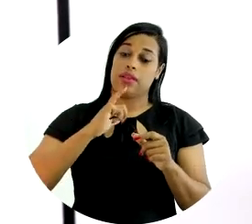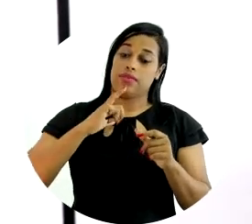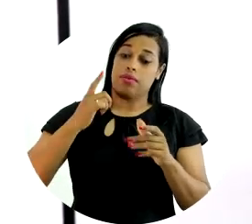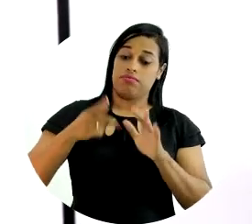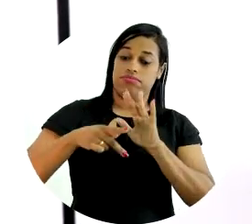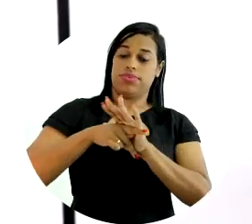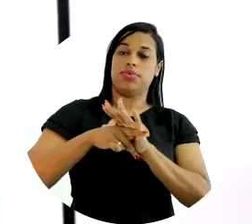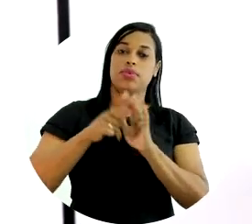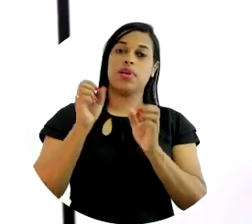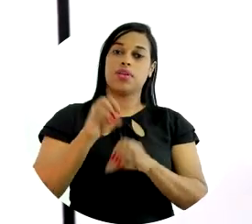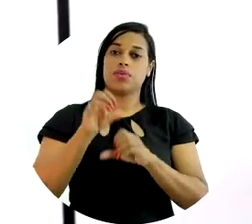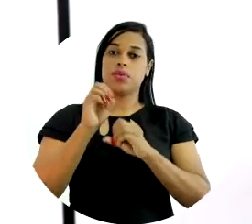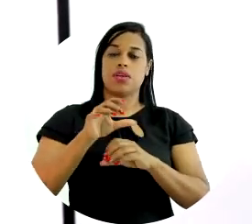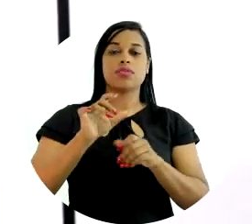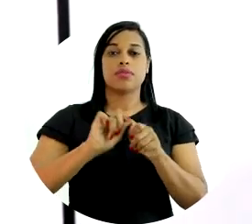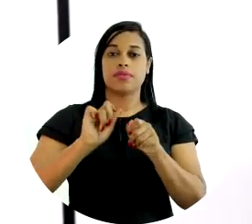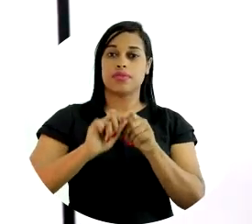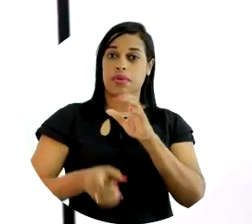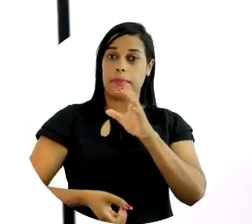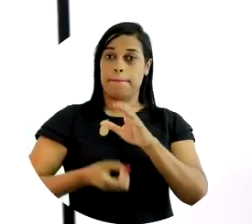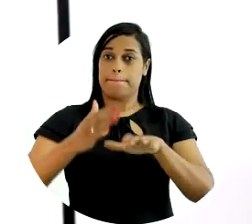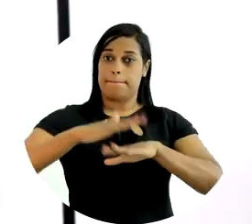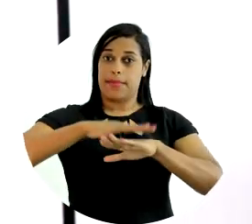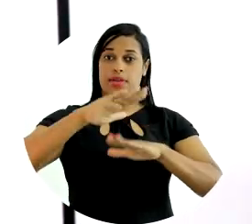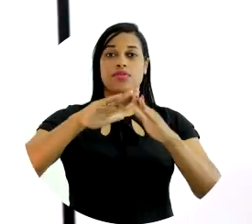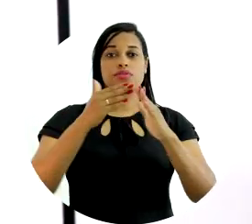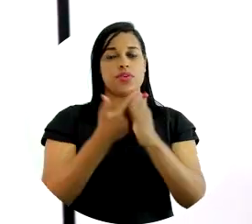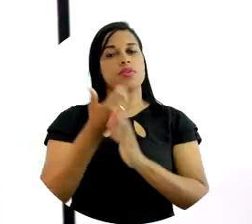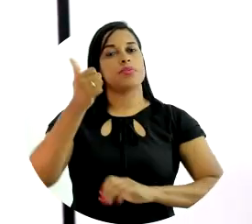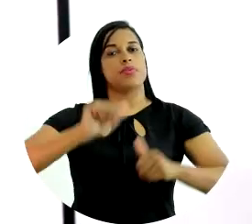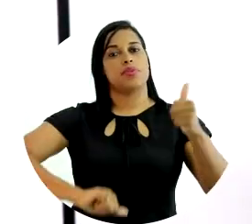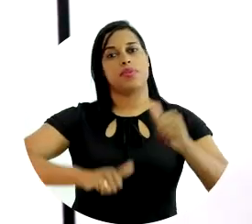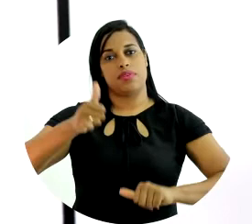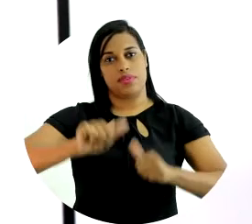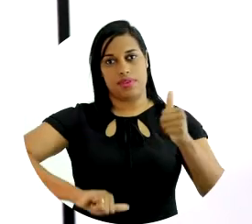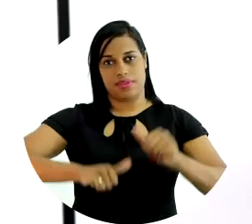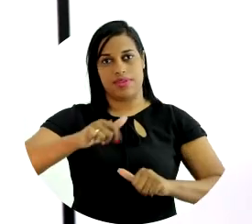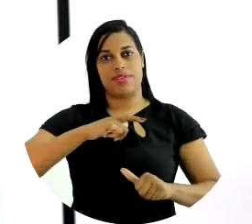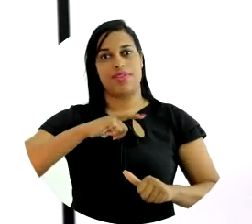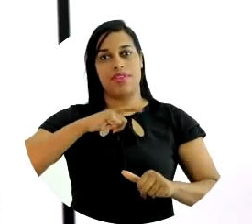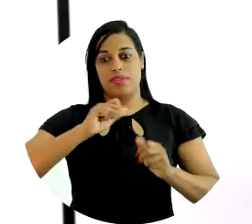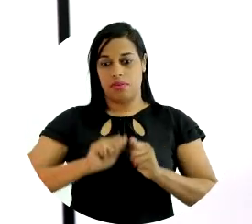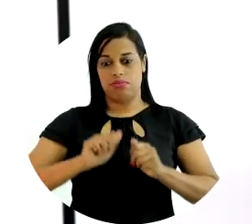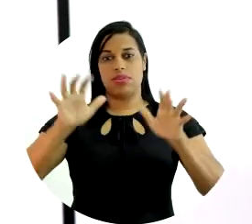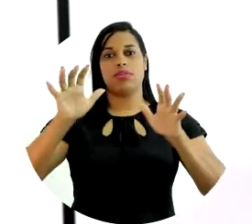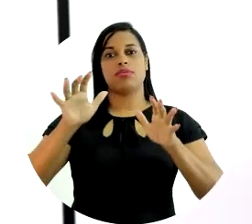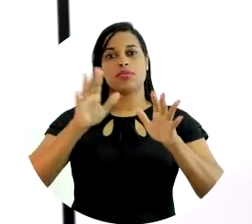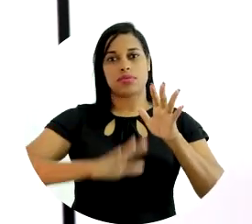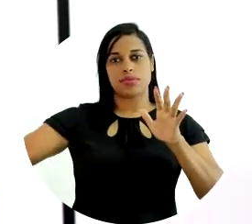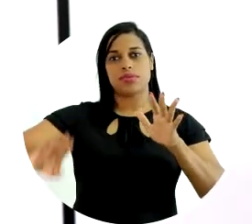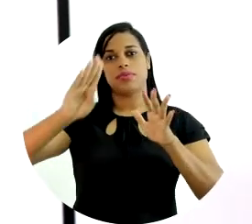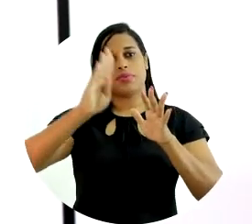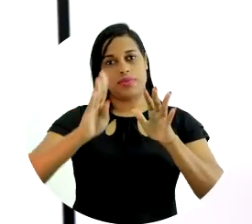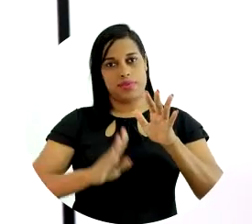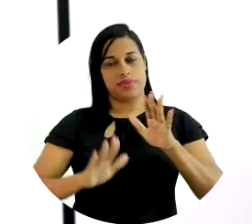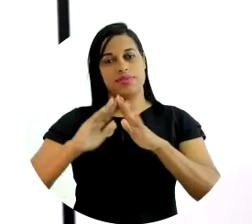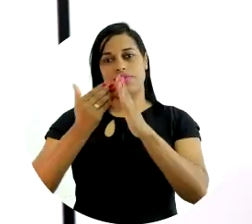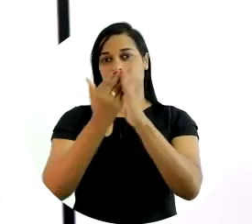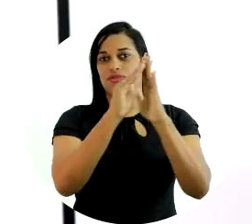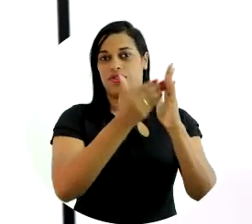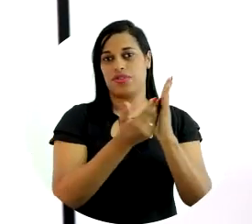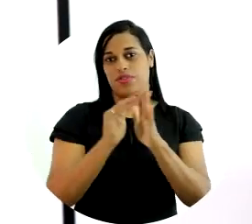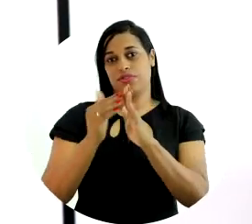fundamento da educação quer construir mais escolas em detrimento da qualidade e todo um boom de escola no brasil